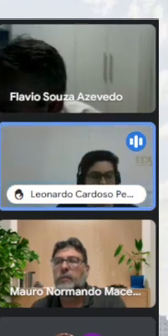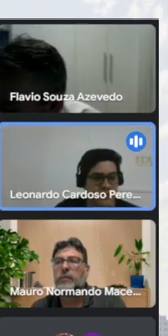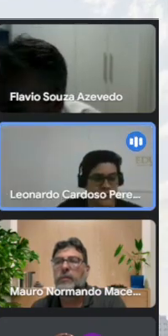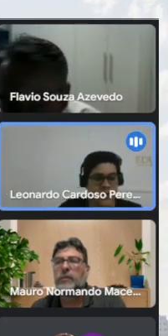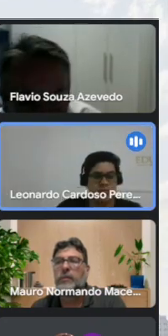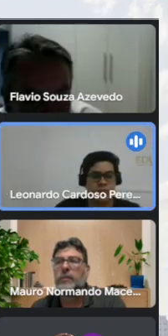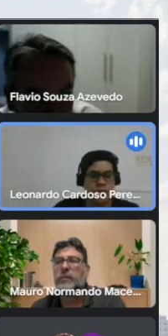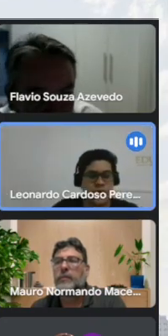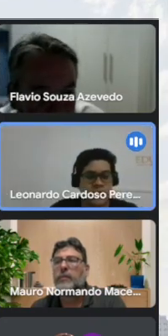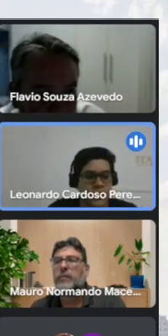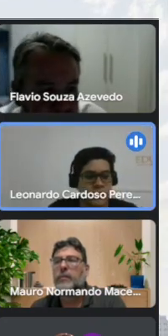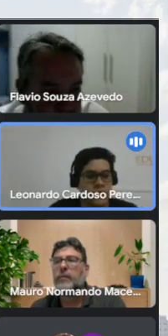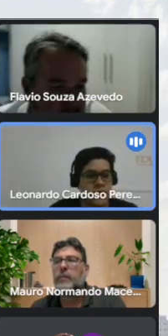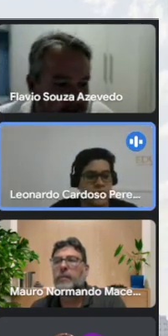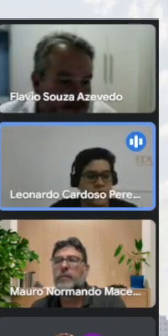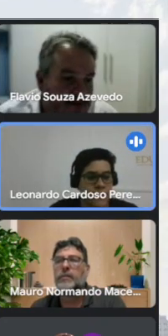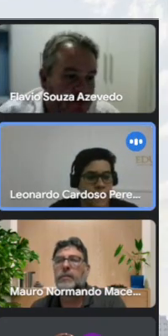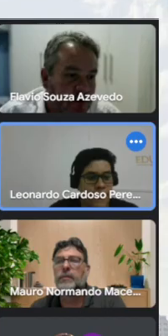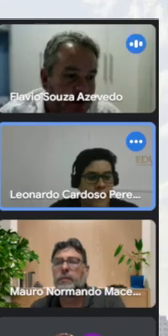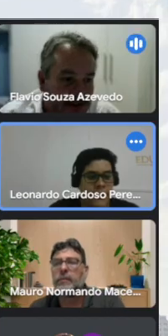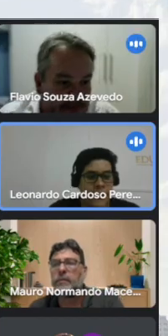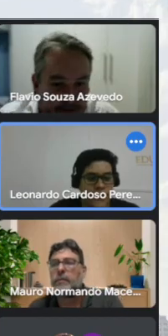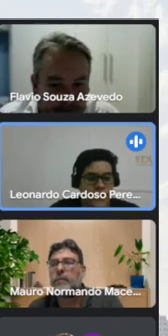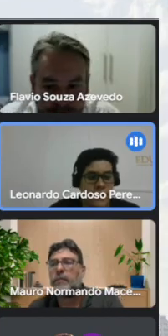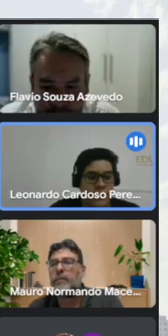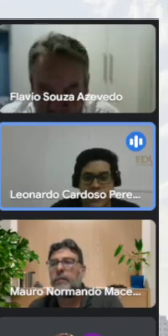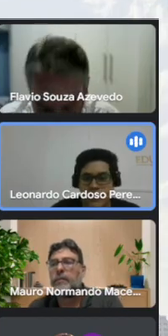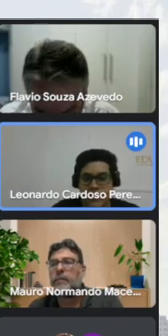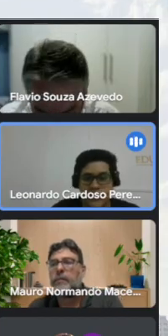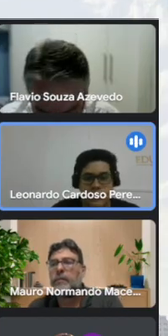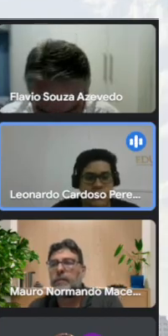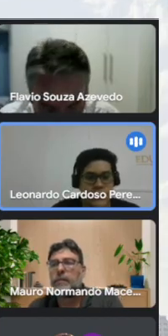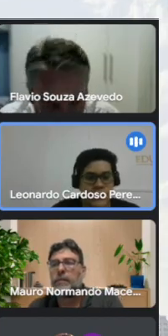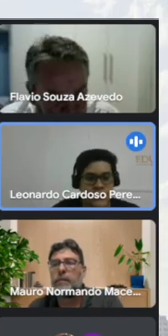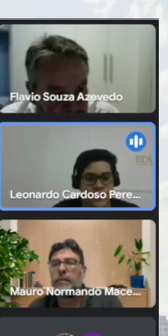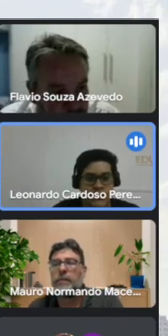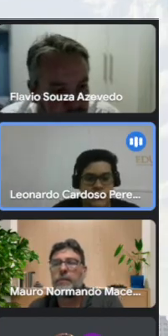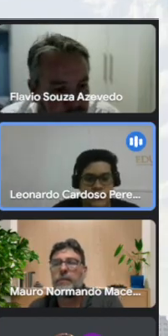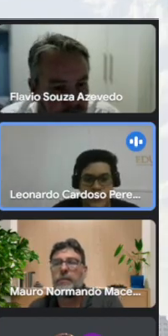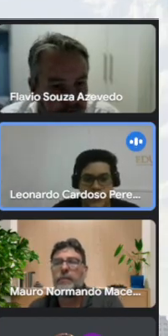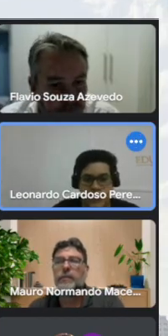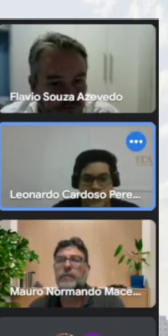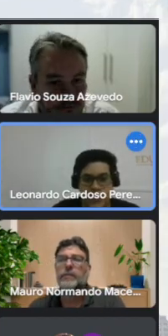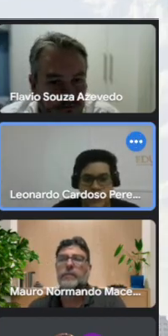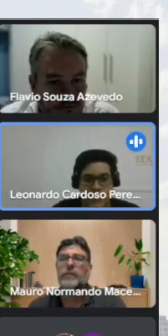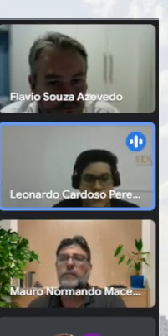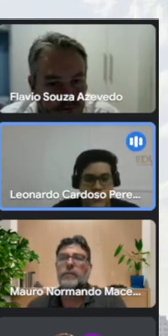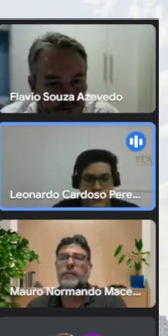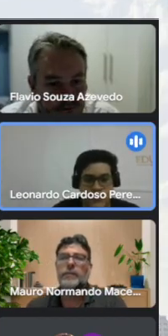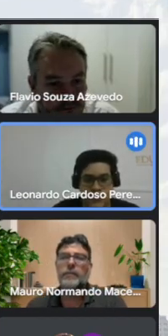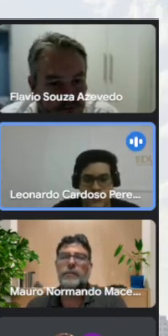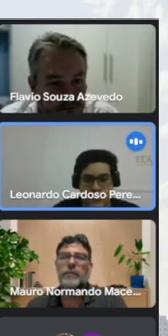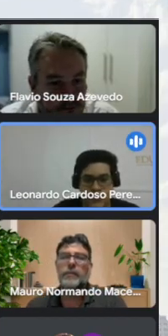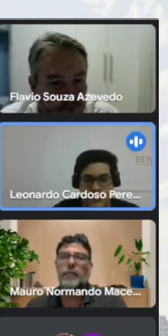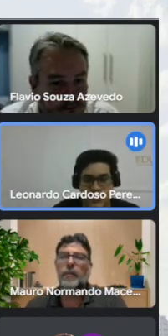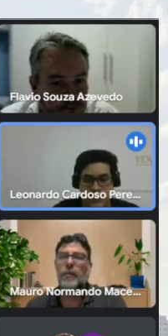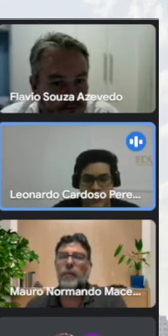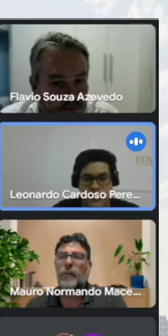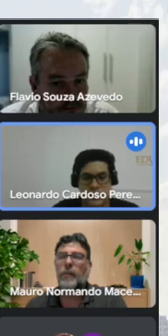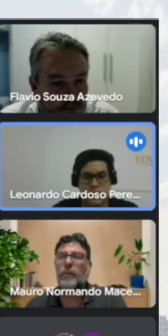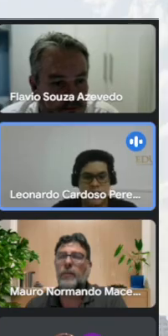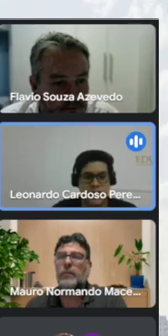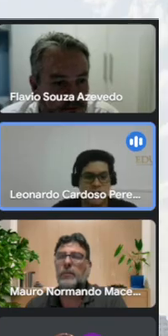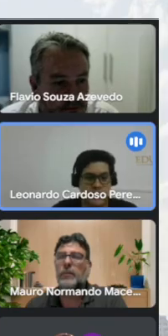Boa noite, Flávio. Boa noite a todos. Boa noite. Parabéns pela apresentação. Realmente você